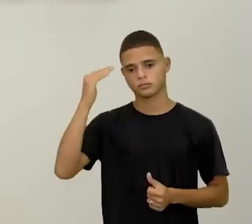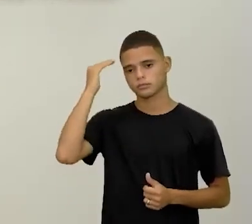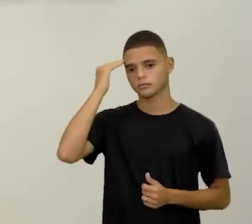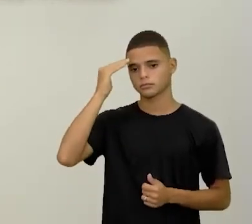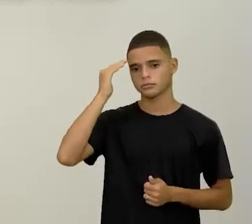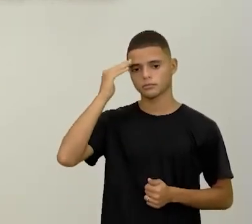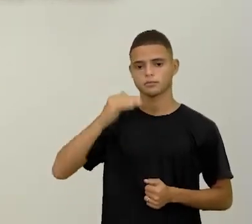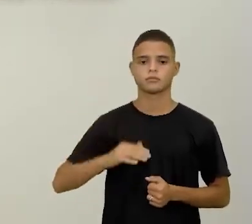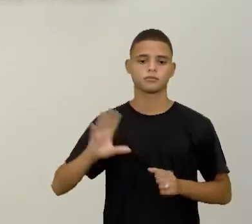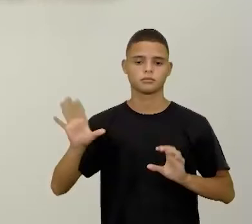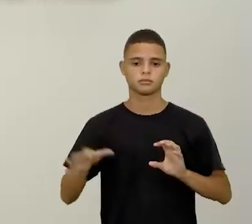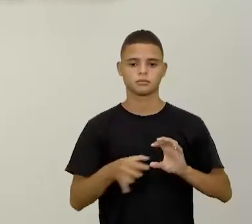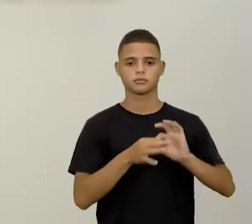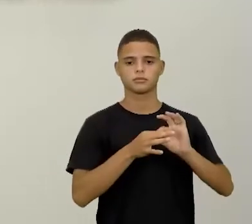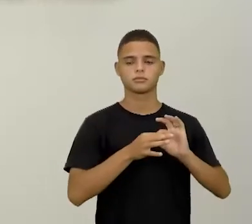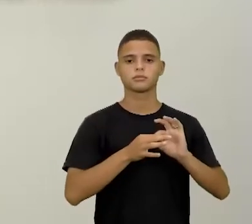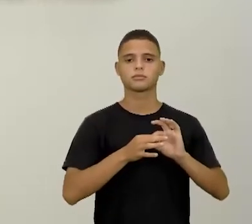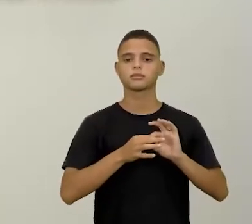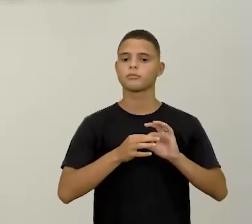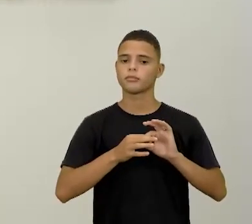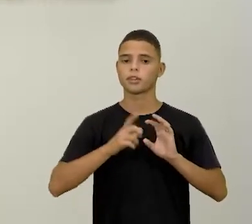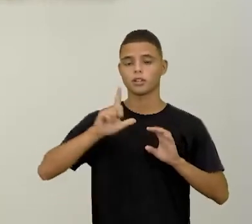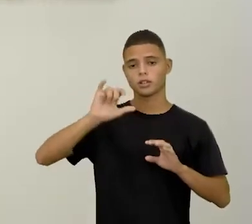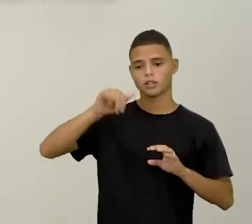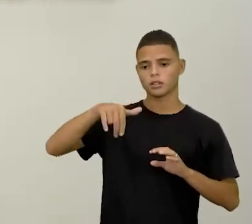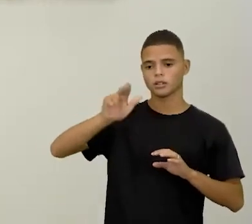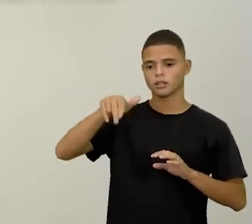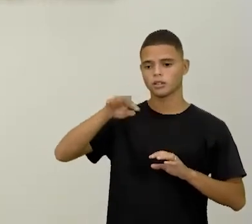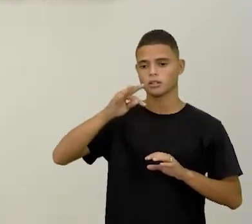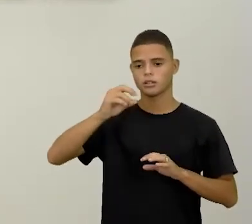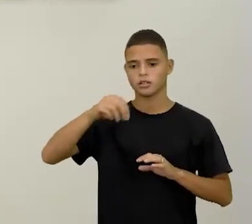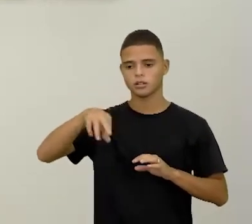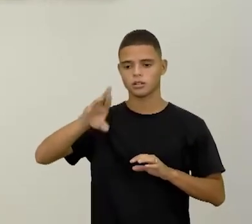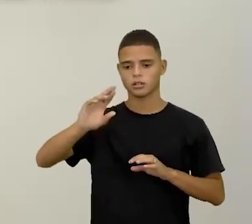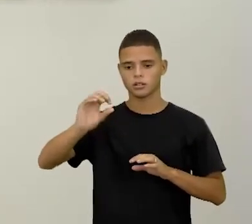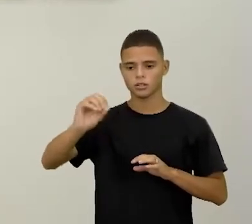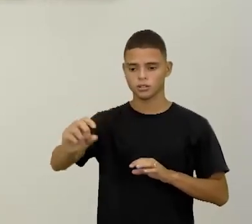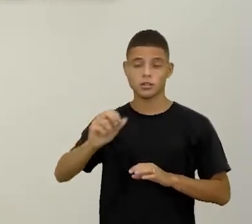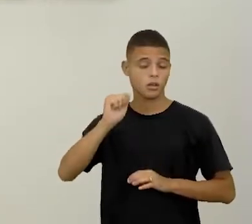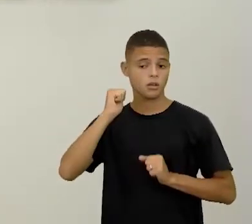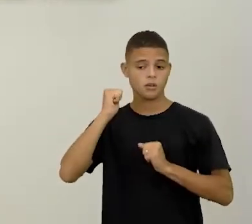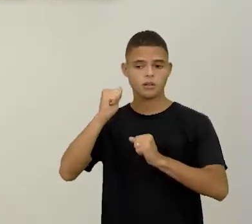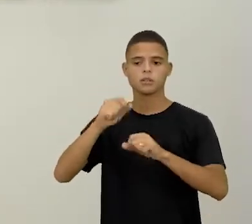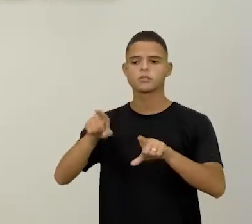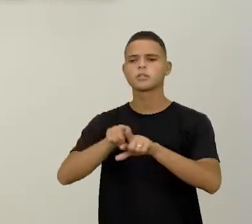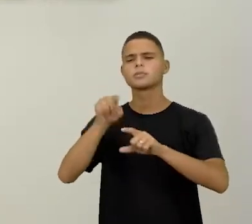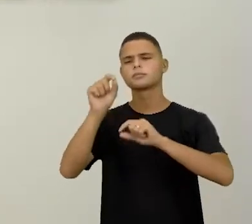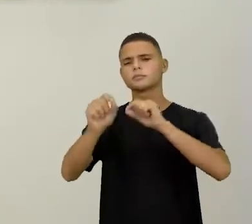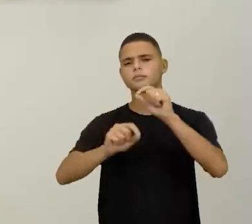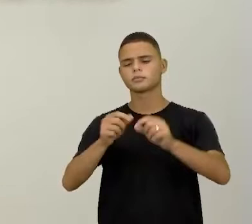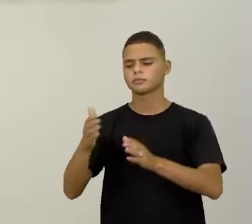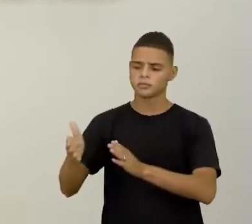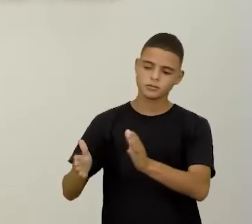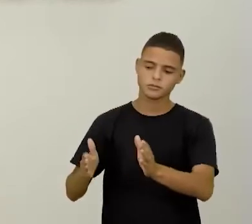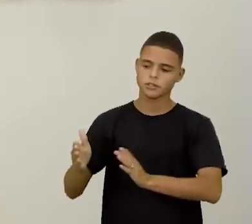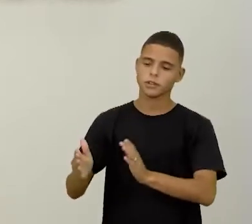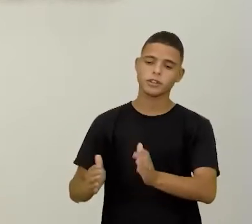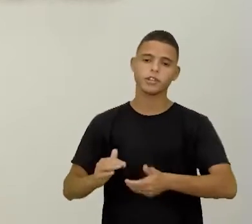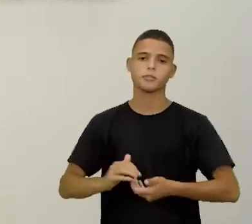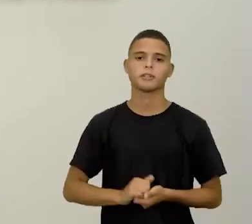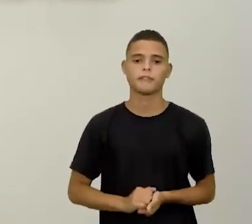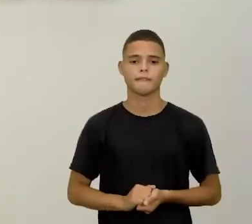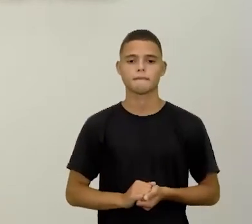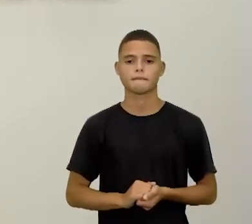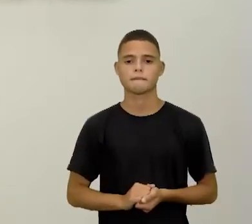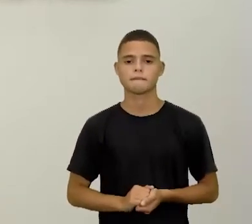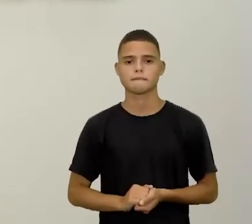entender. Ligação de hidrogênio é um caso de força de polo, como eu falei para vocês. O que é esse momento de polo? O que é esse